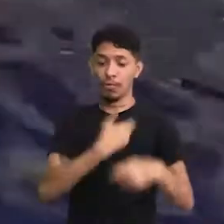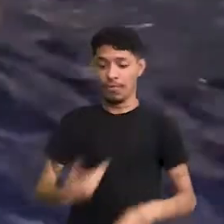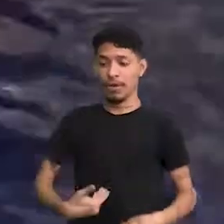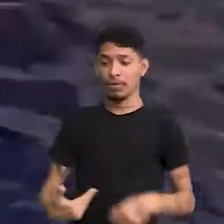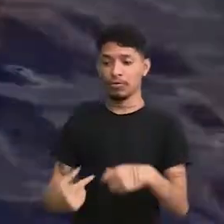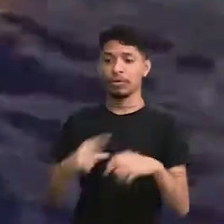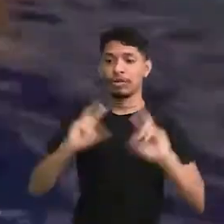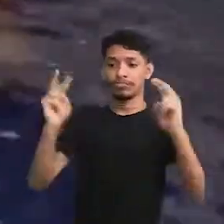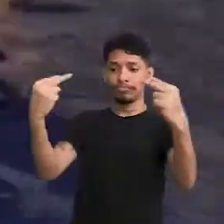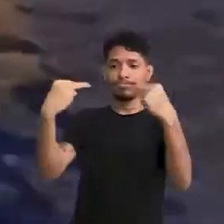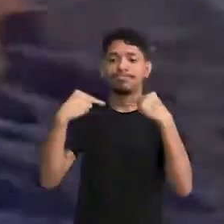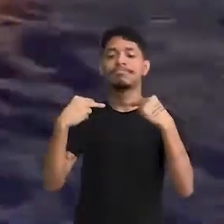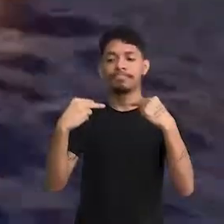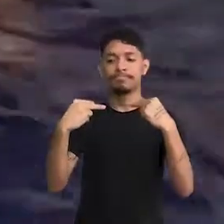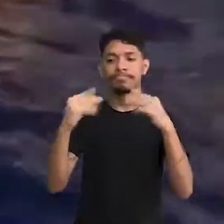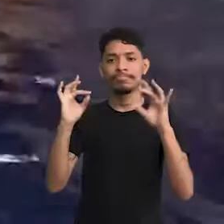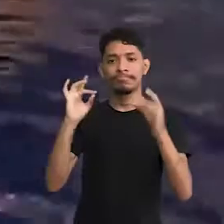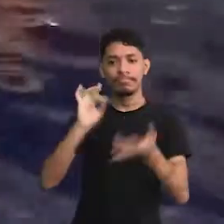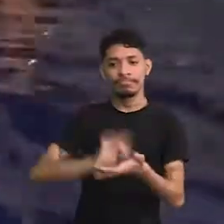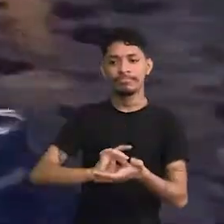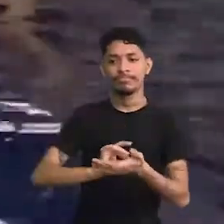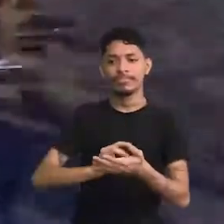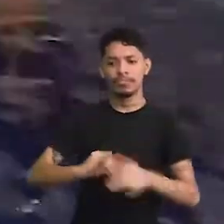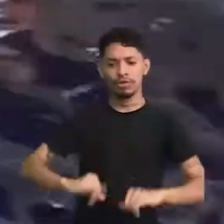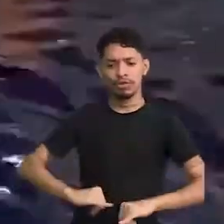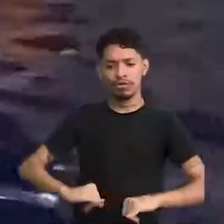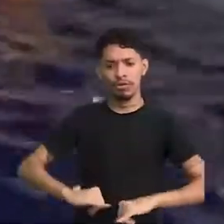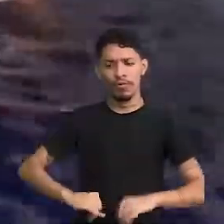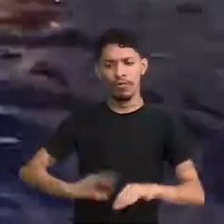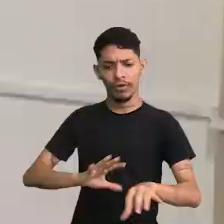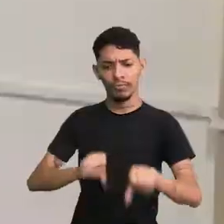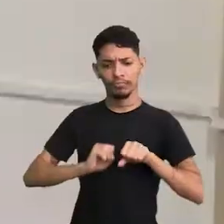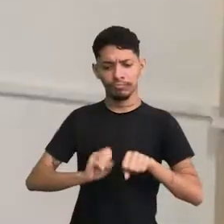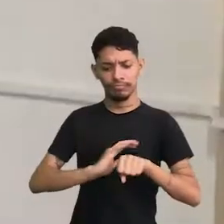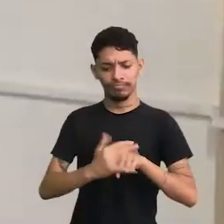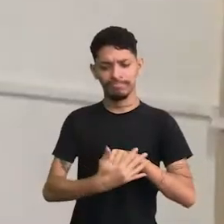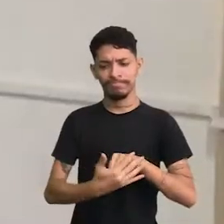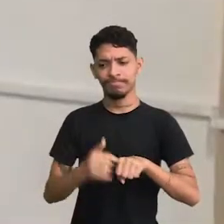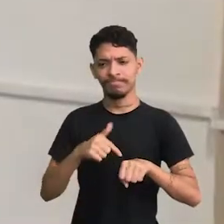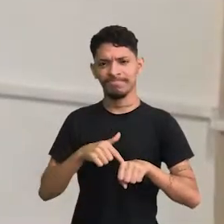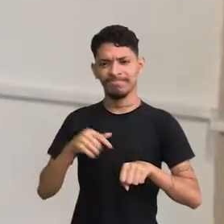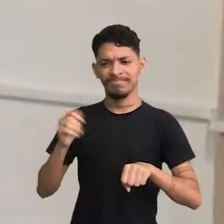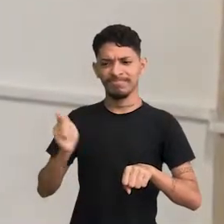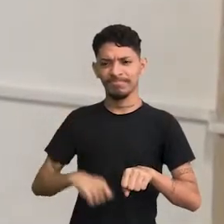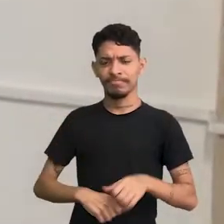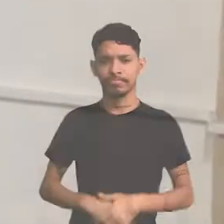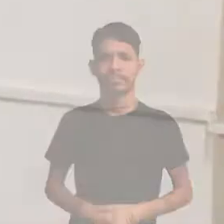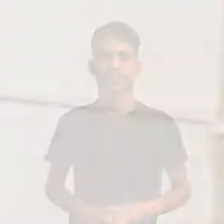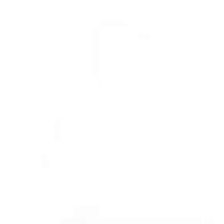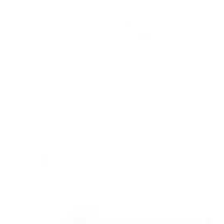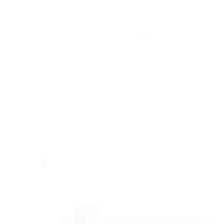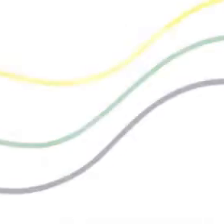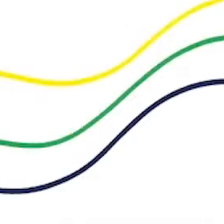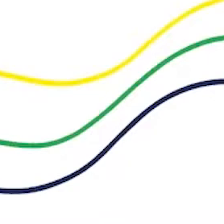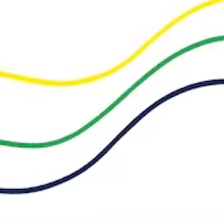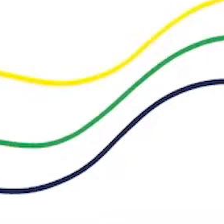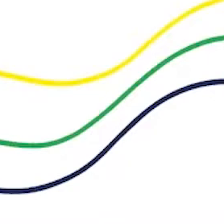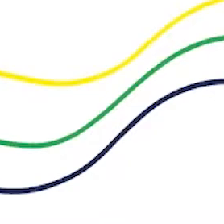com os idosos. E os demais que sofreram esse tipo de doença.